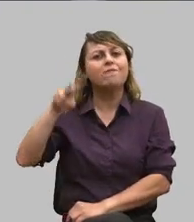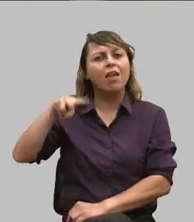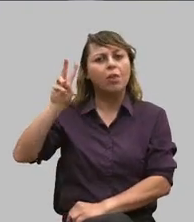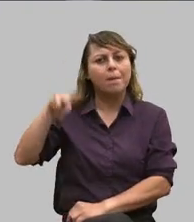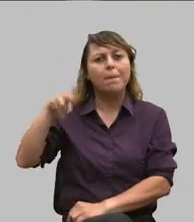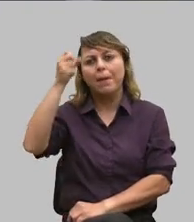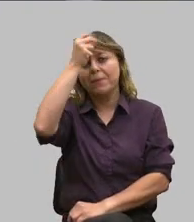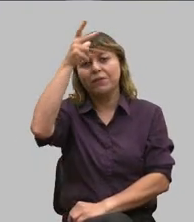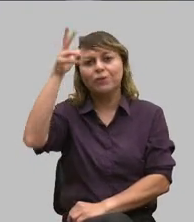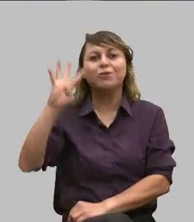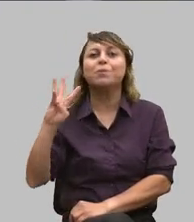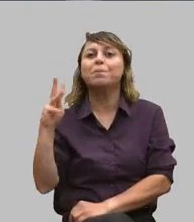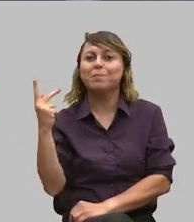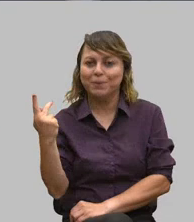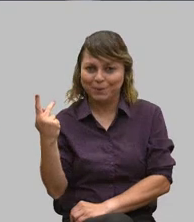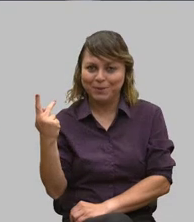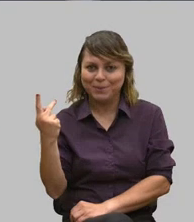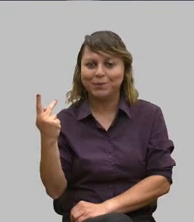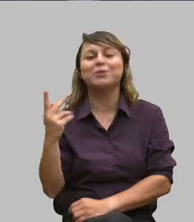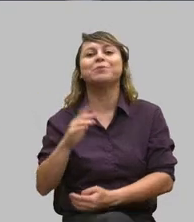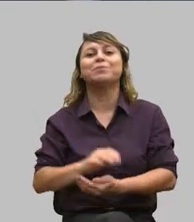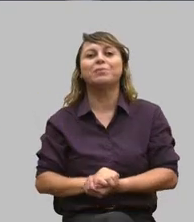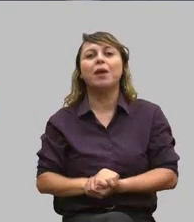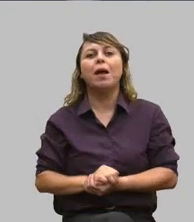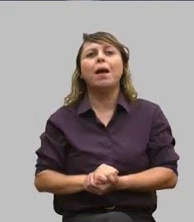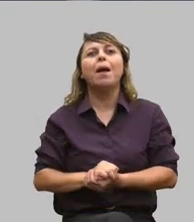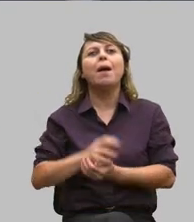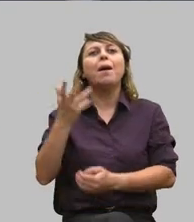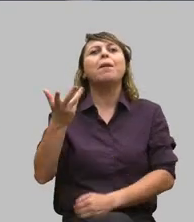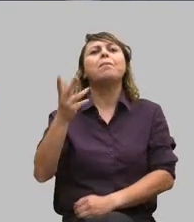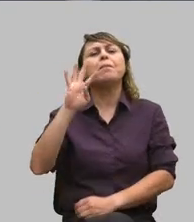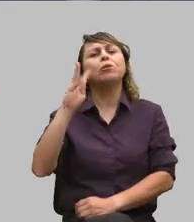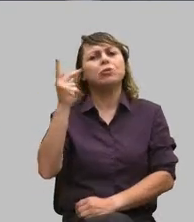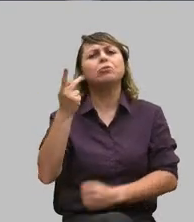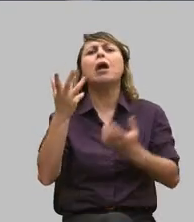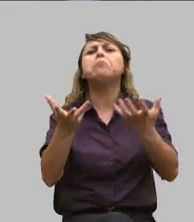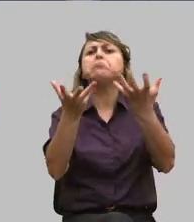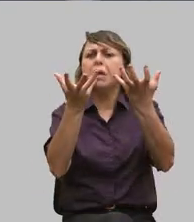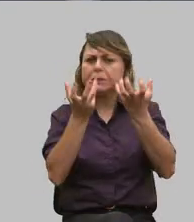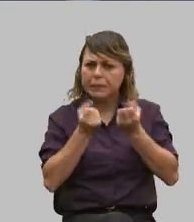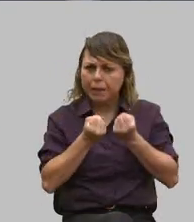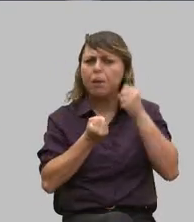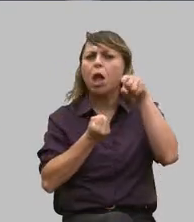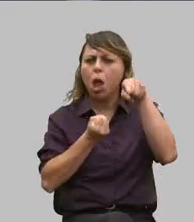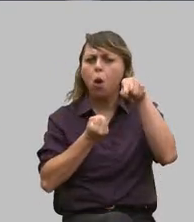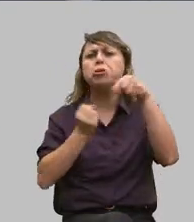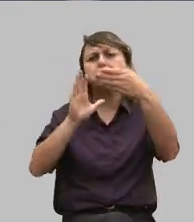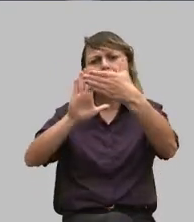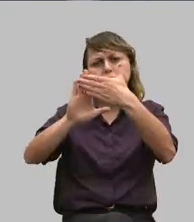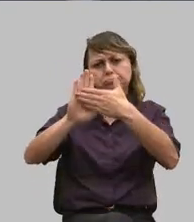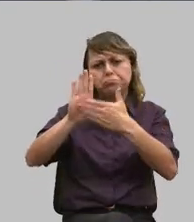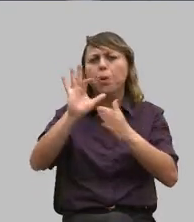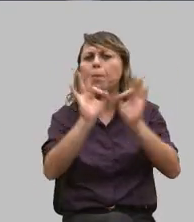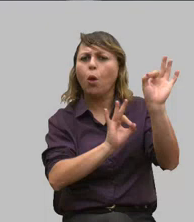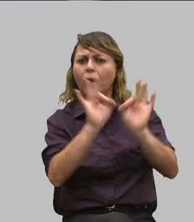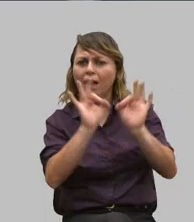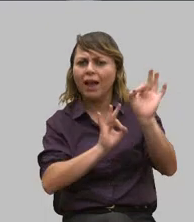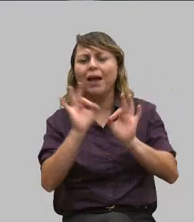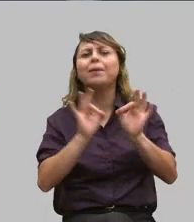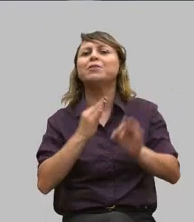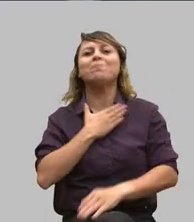prefeitura de Belo Horizonte Belo Horizonte aderiu a esse programa que nos deixa muito satisfeitos como